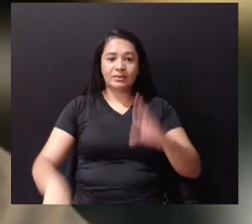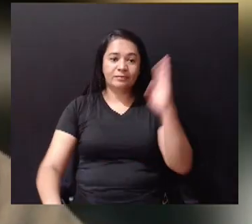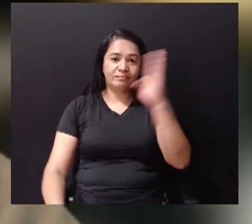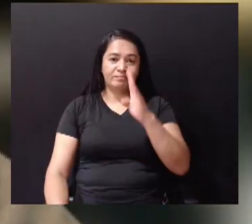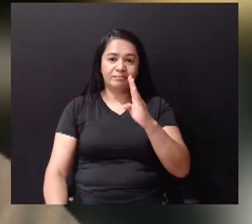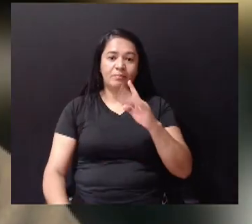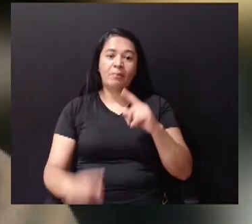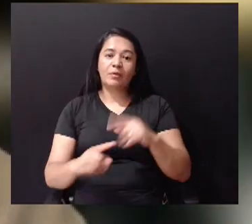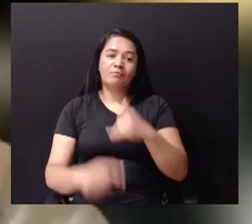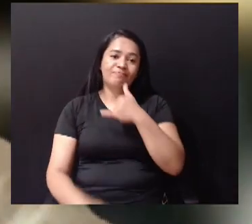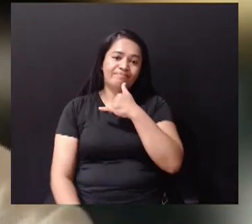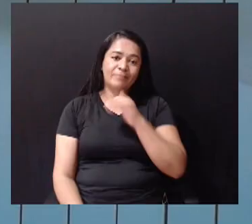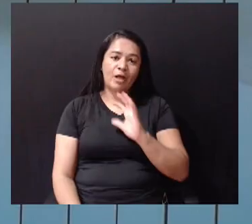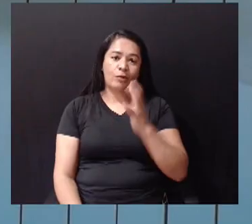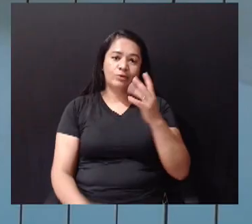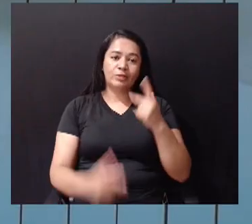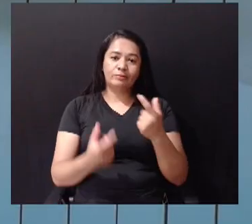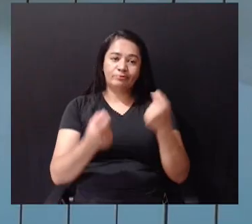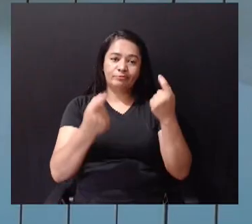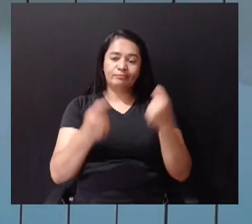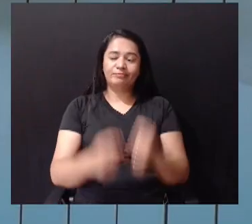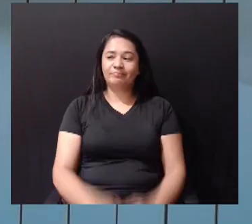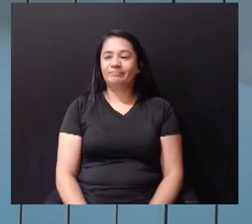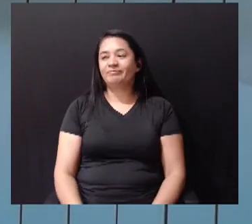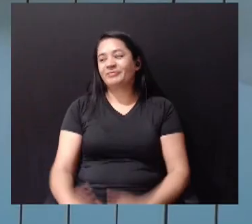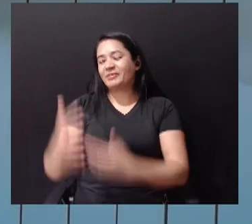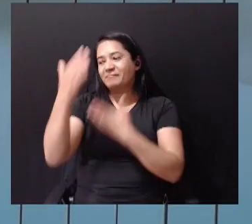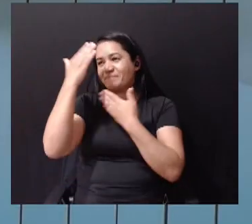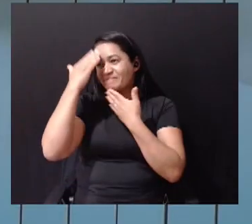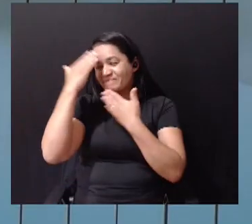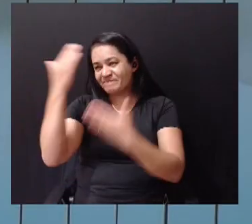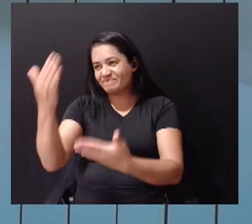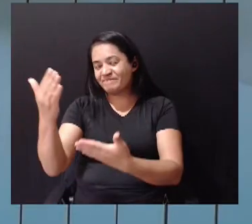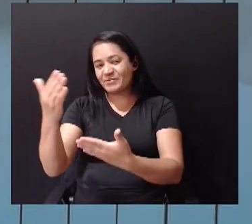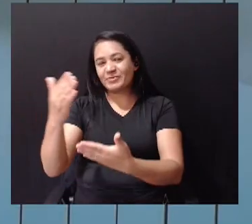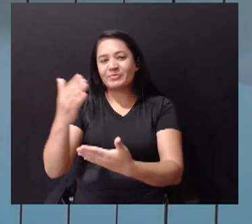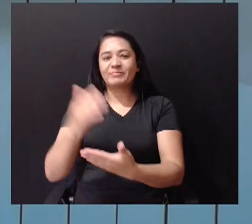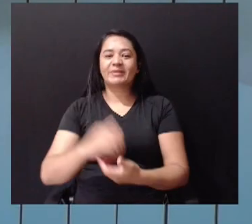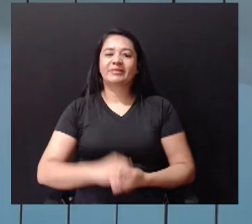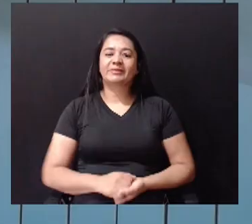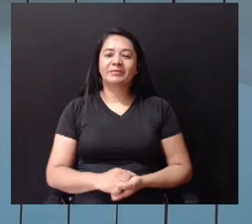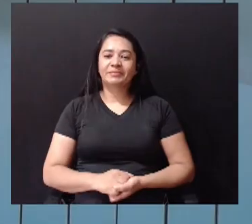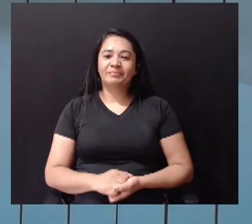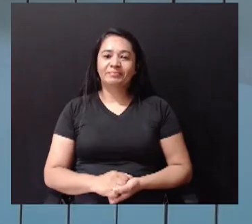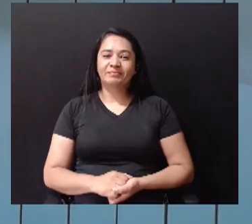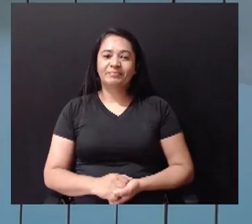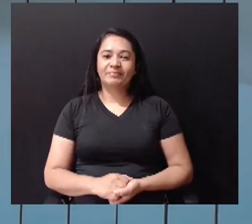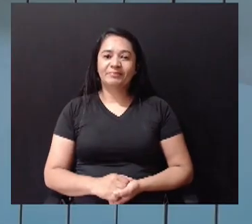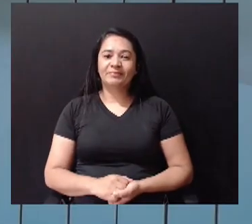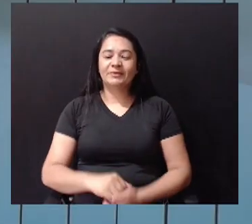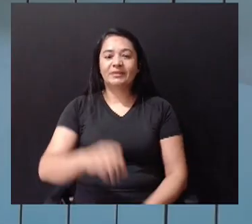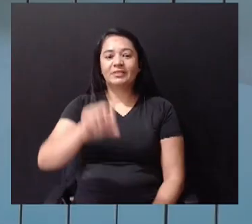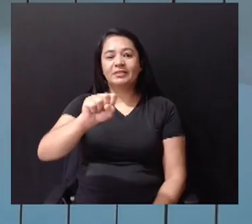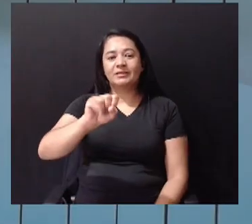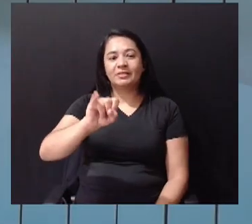doença. Muito obrigada, Dr. Sidney Eppelman, né? Falando hoje sobre